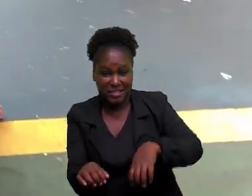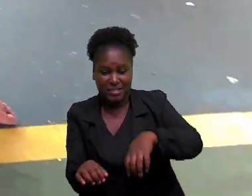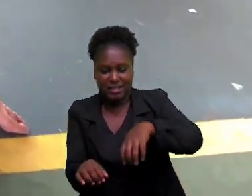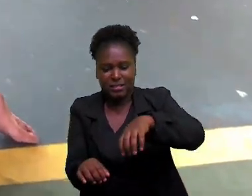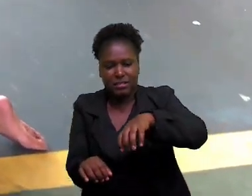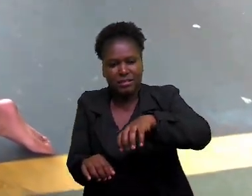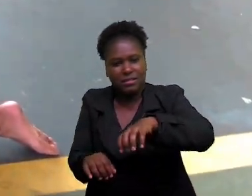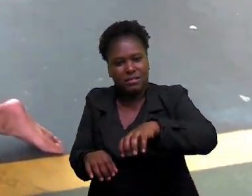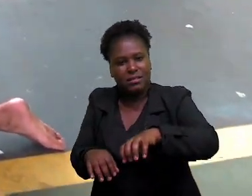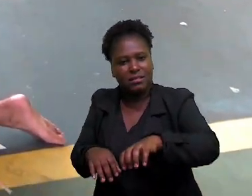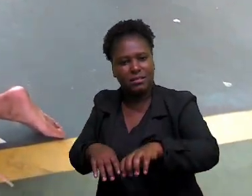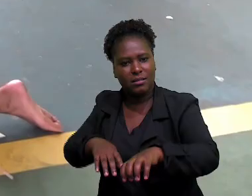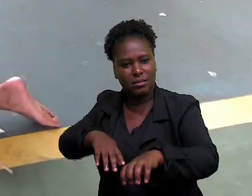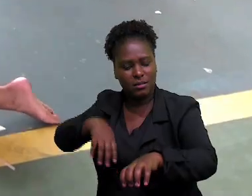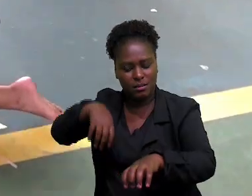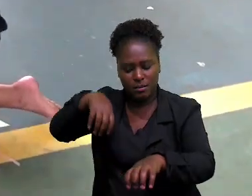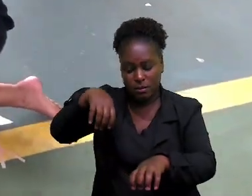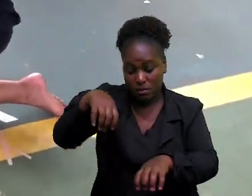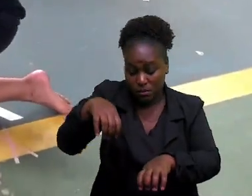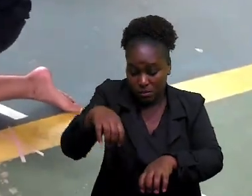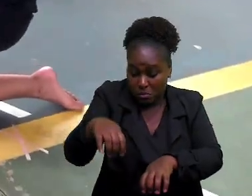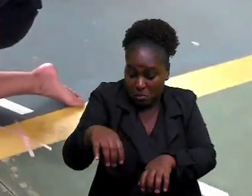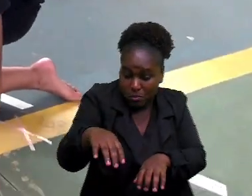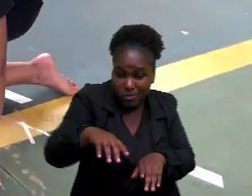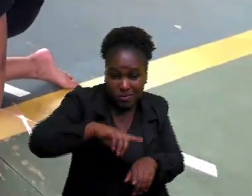Desde o dia em que ao mundo